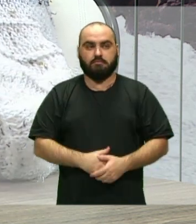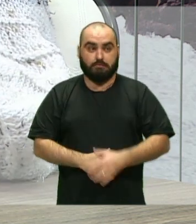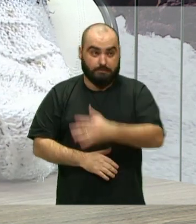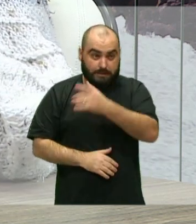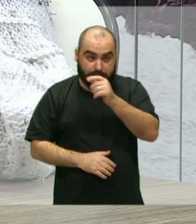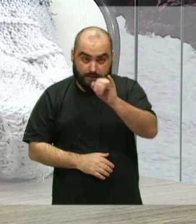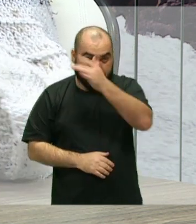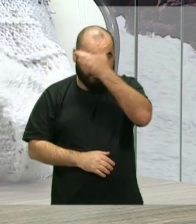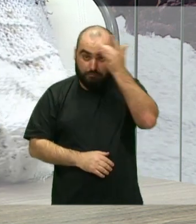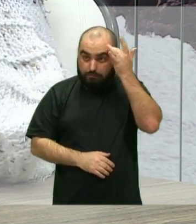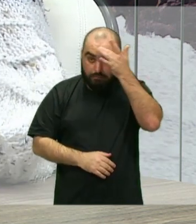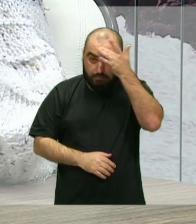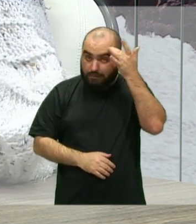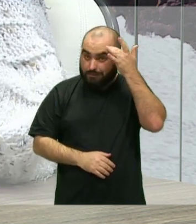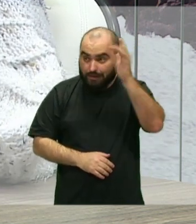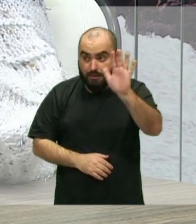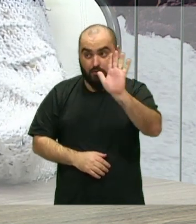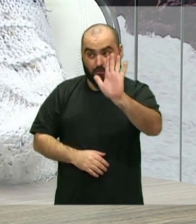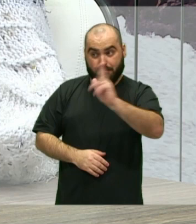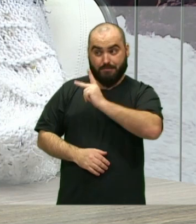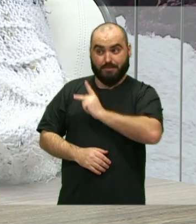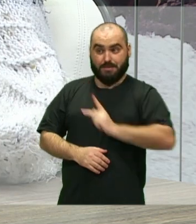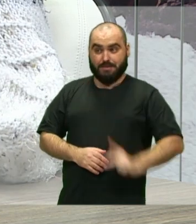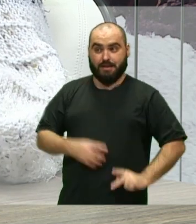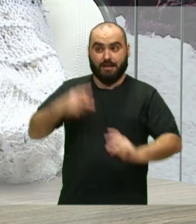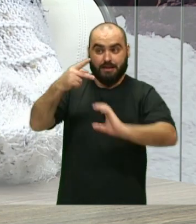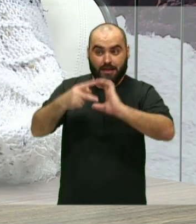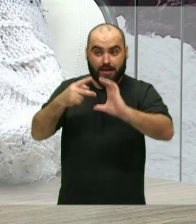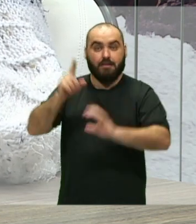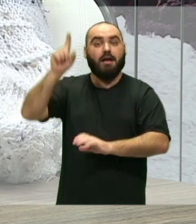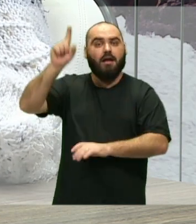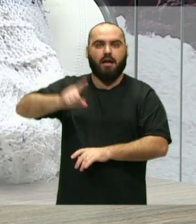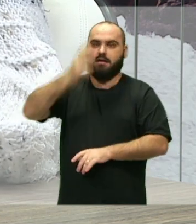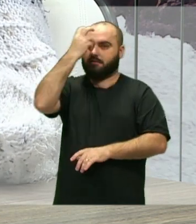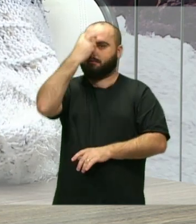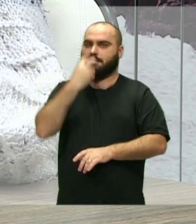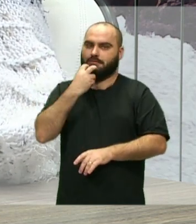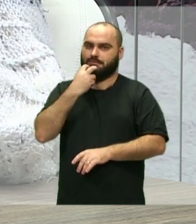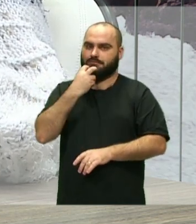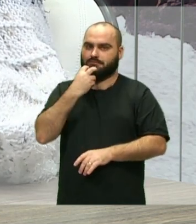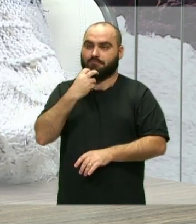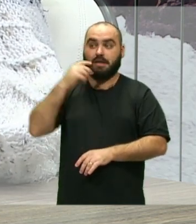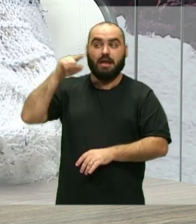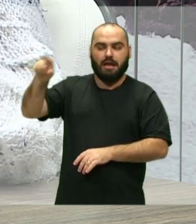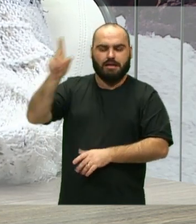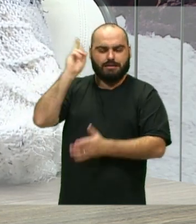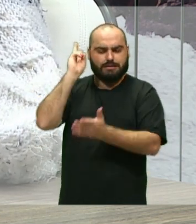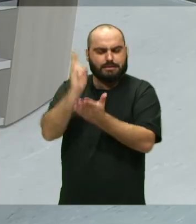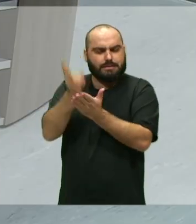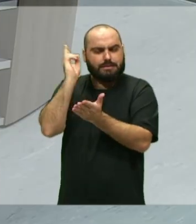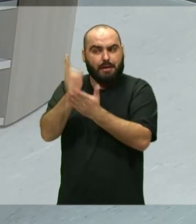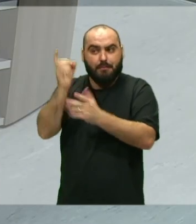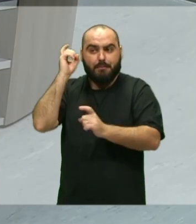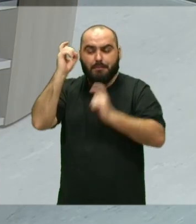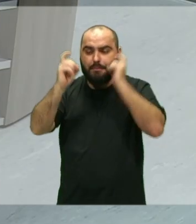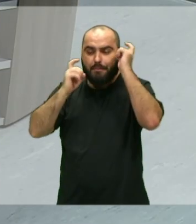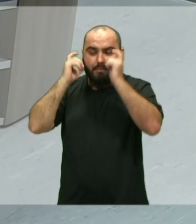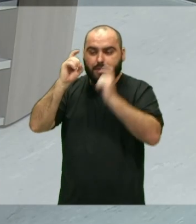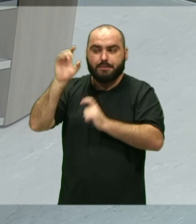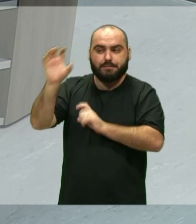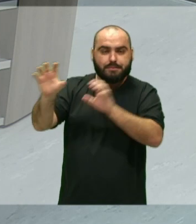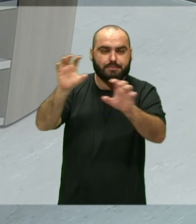né, o nosso presidente é cego, né, ele também, então é uma preocupação dele, sempre foi essa luta pelo